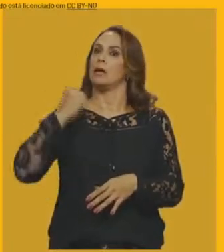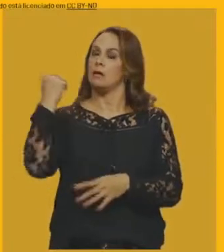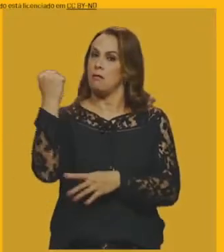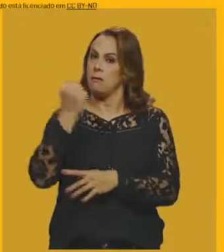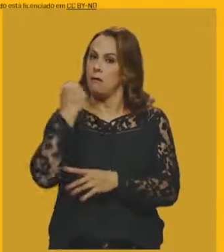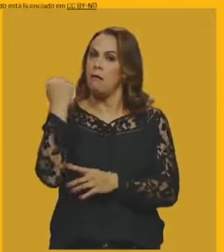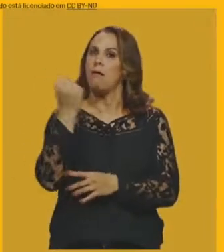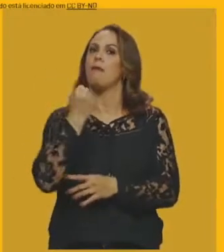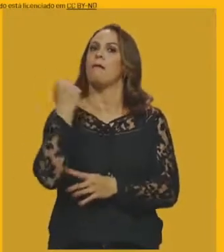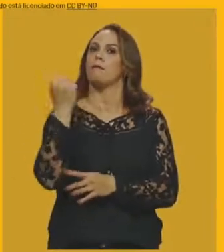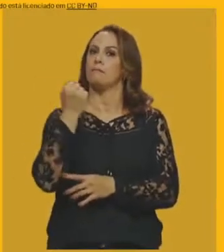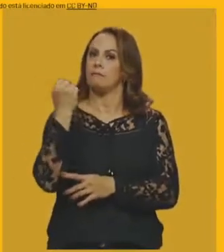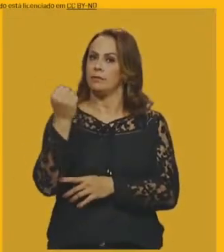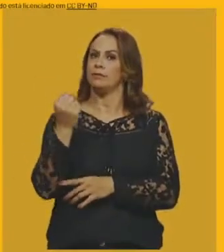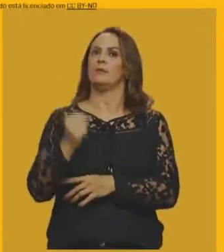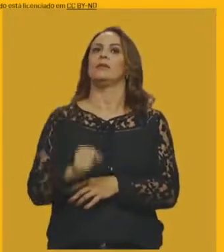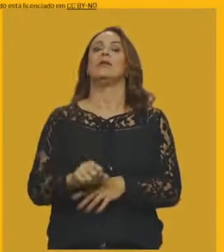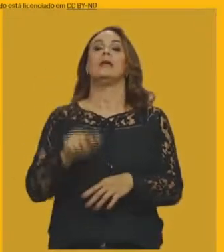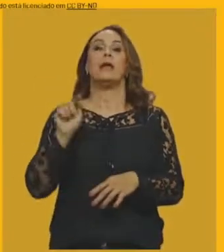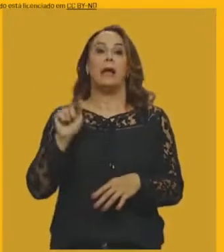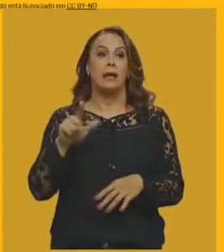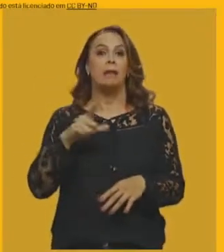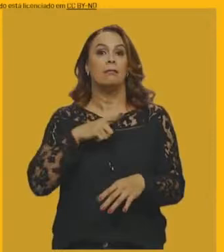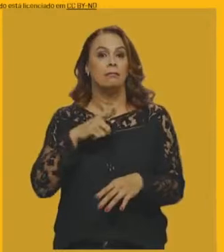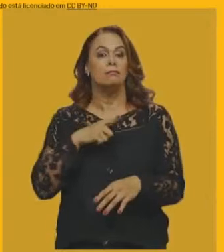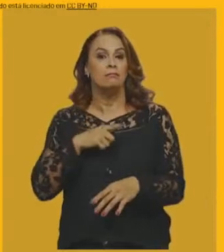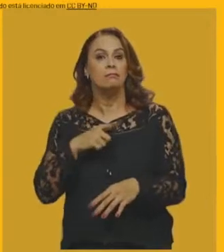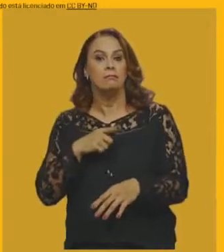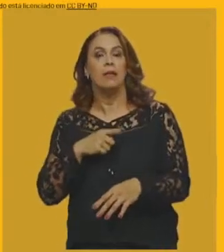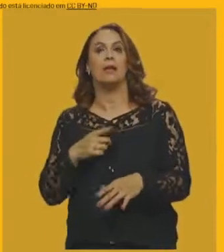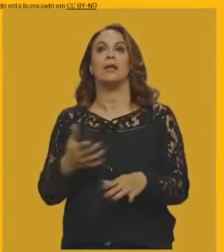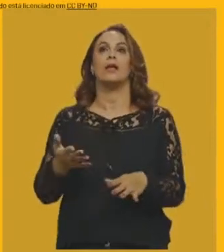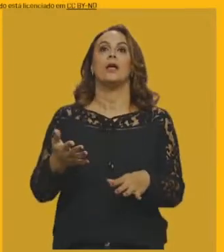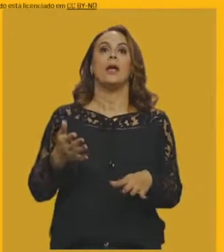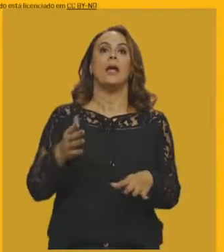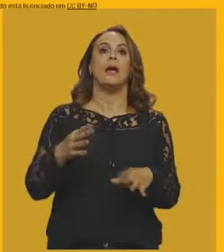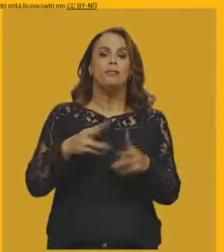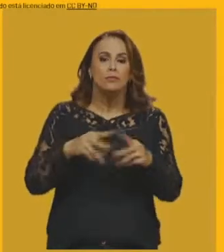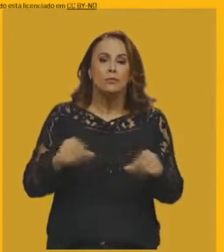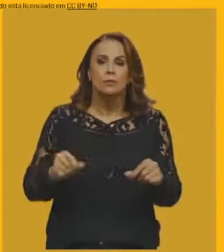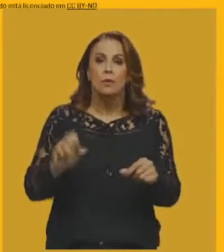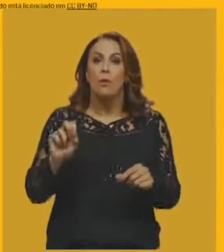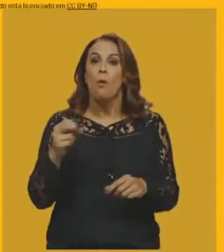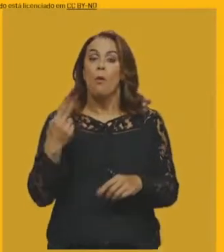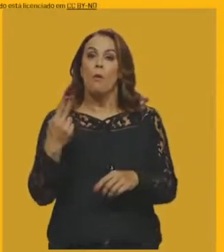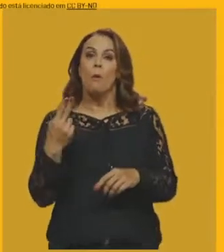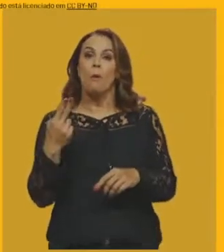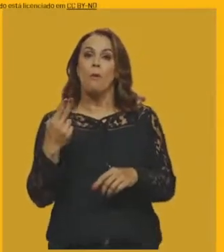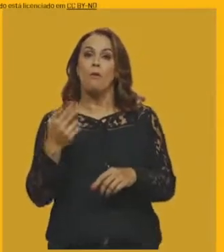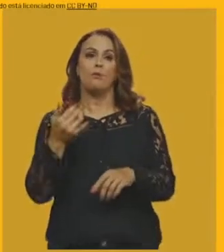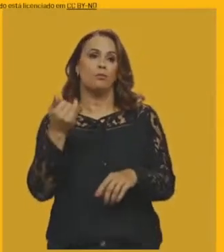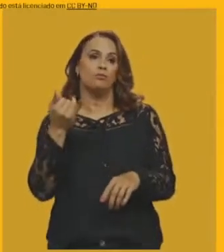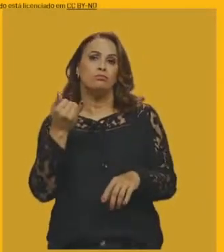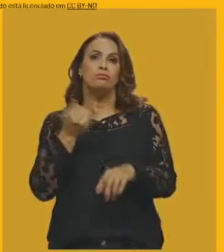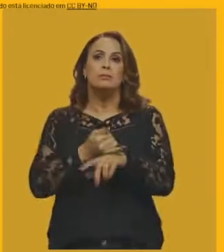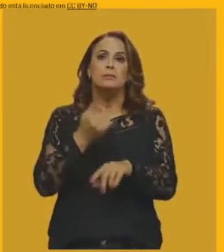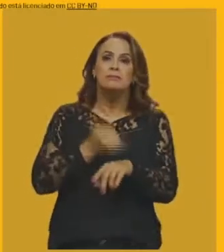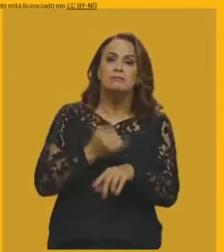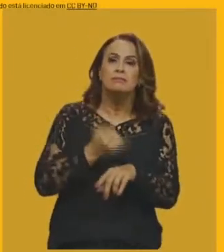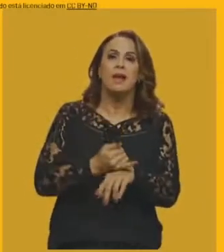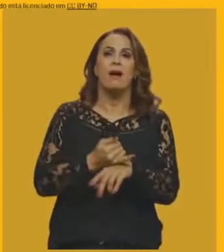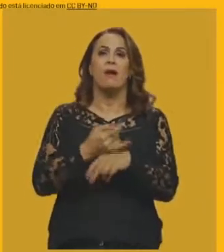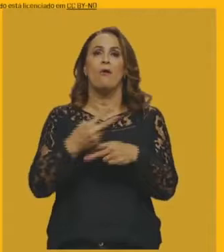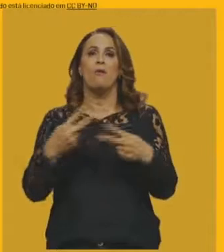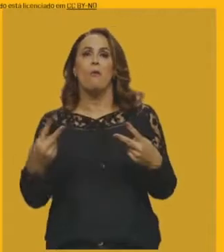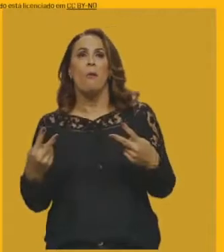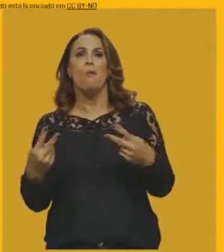vive aí no solo. Às vezes vive também muito em objetos cortantes, que perfura às vezes sua